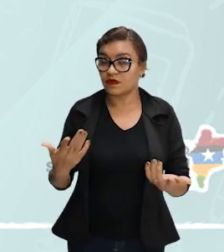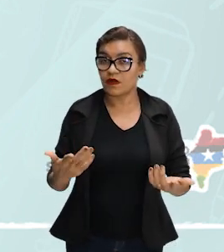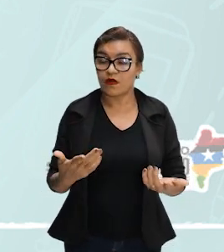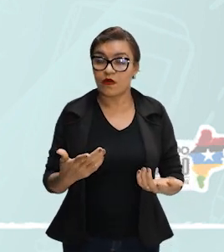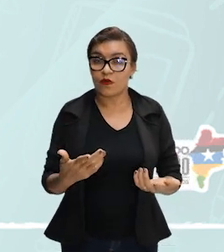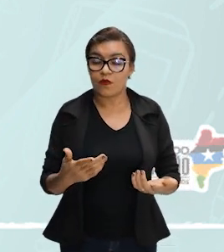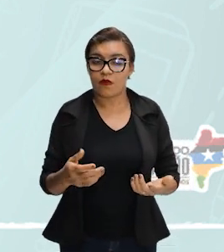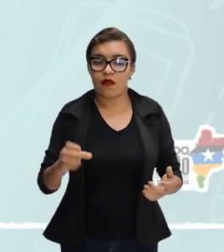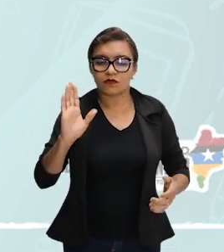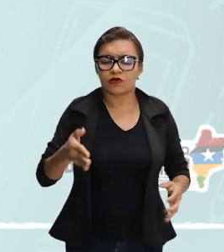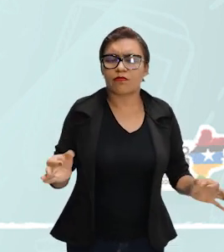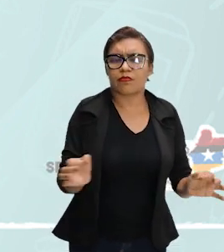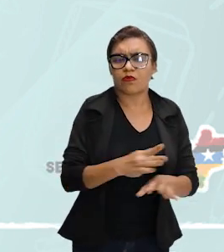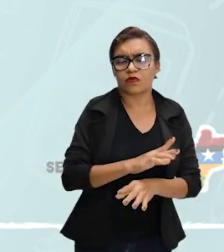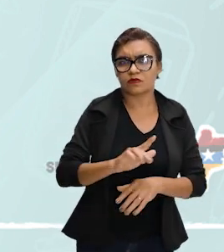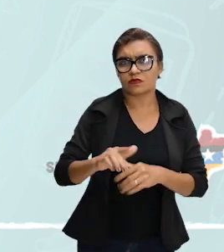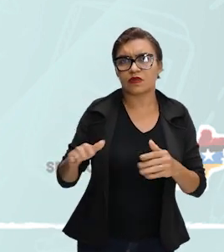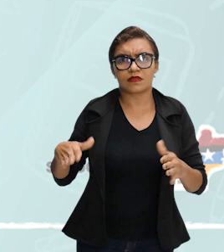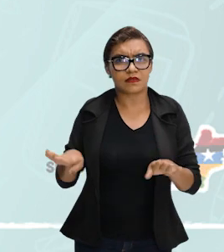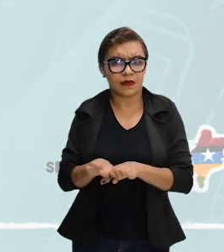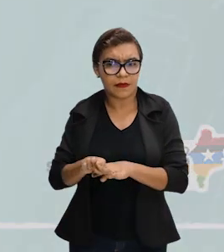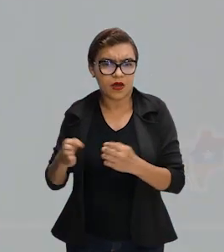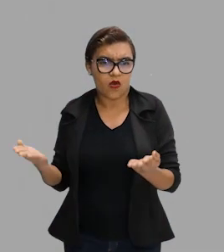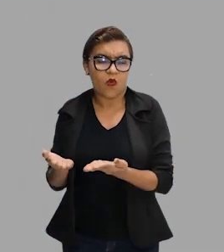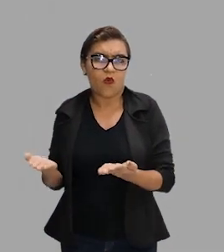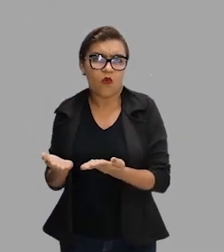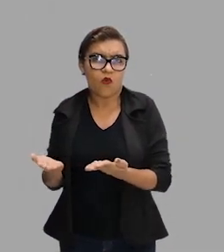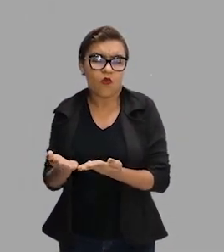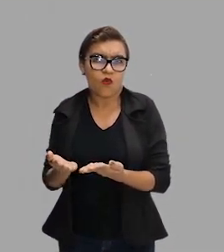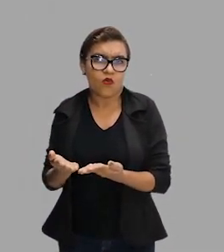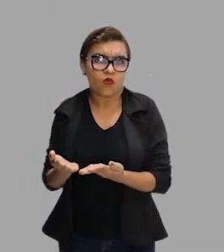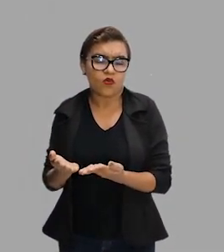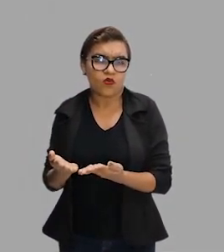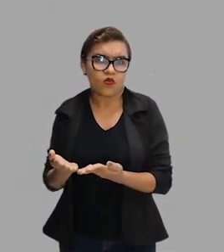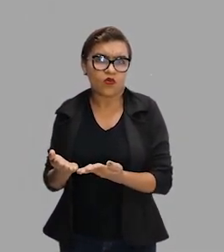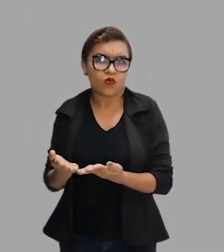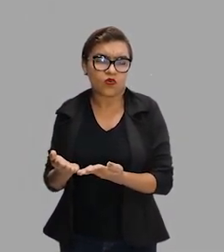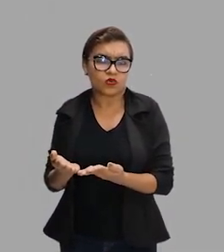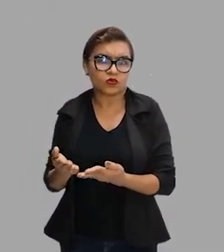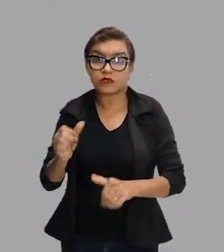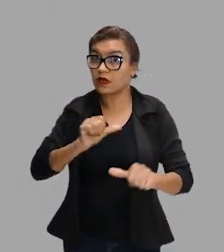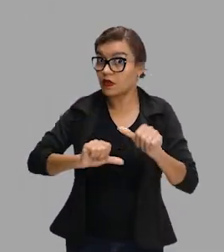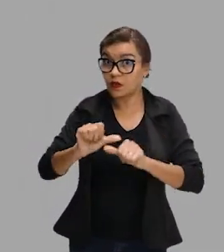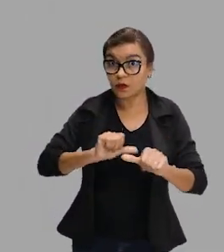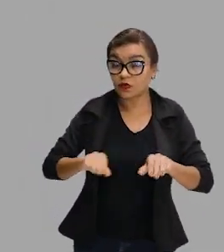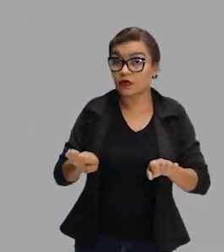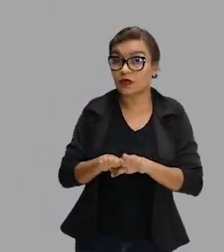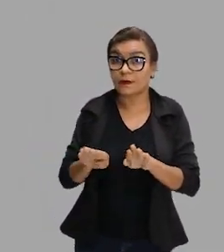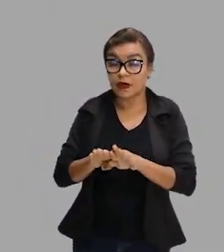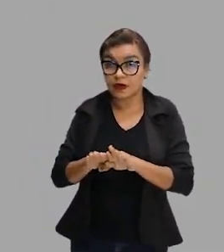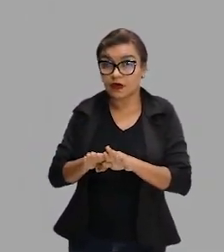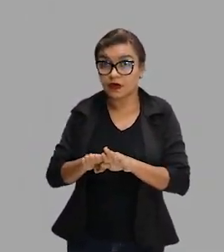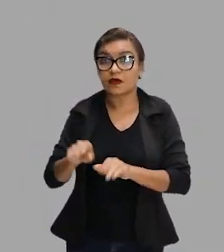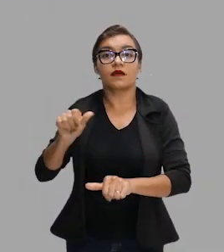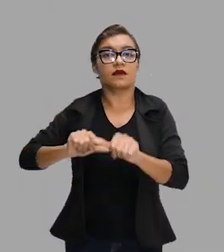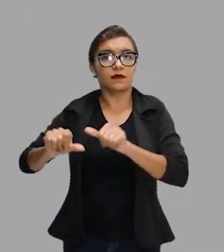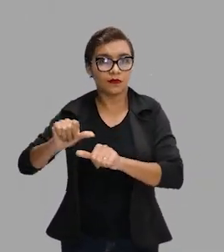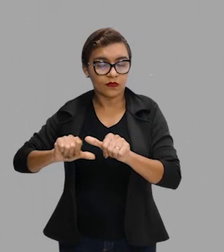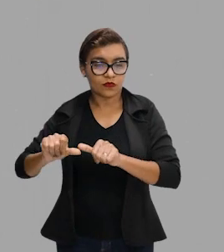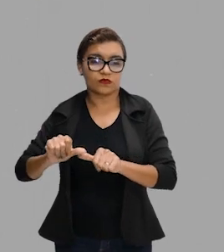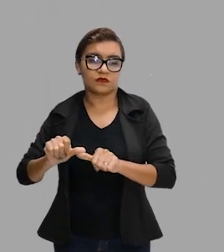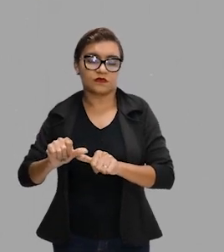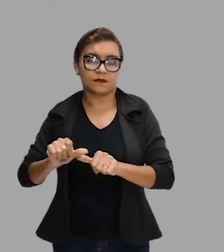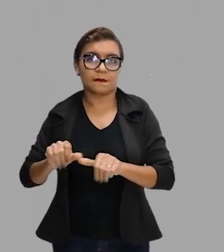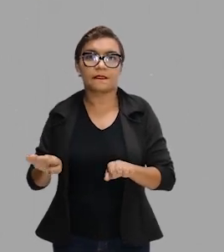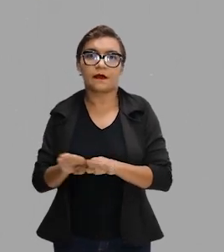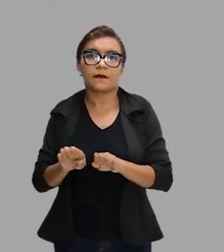uma explicação sobre a formação do particípio do gerúndio regular e irregular em espanhol, assim como o seu emprego